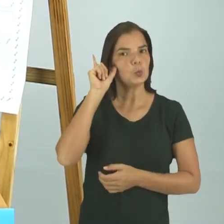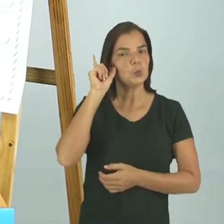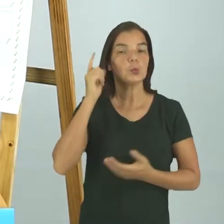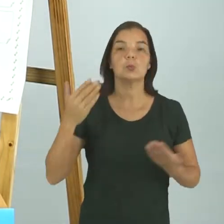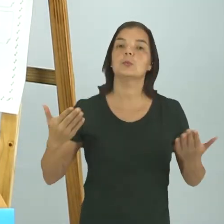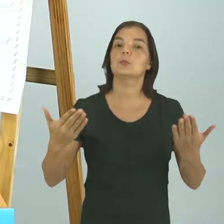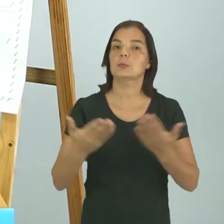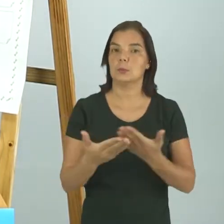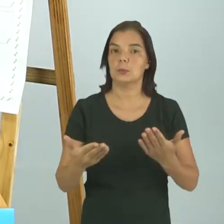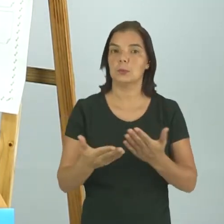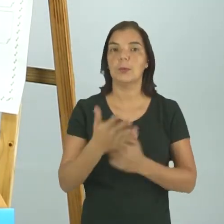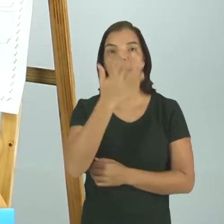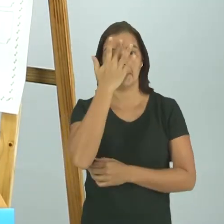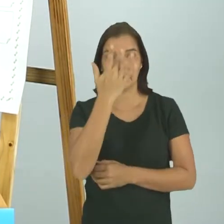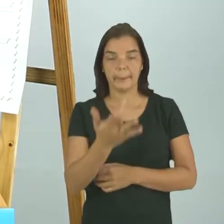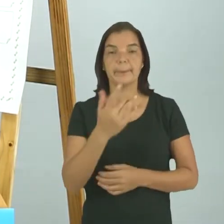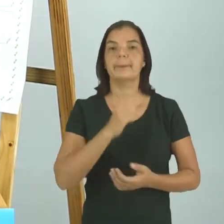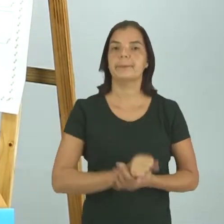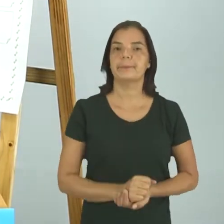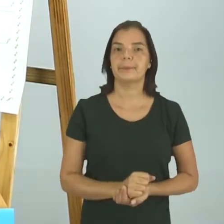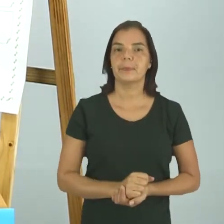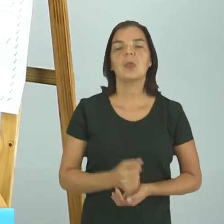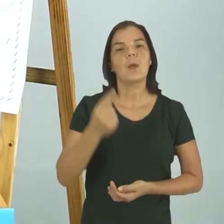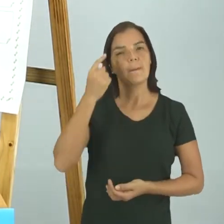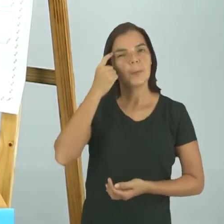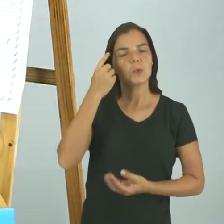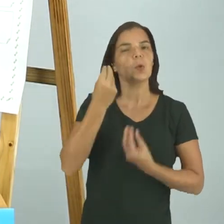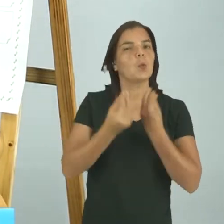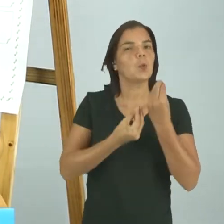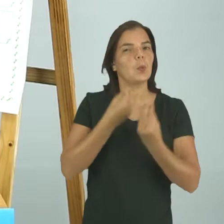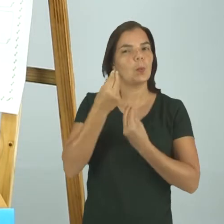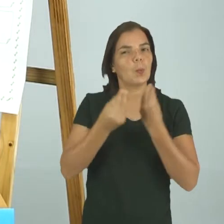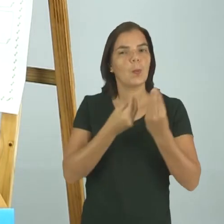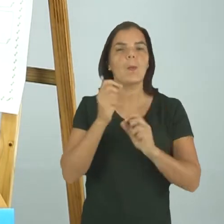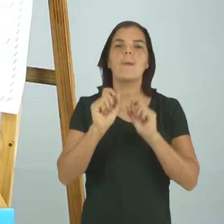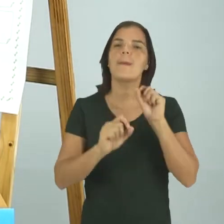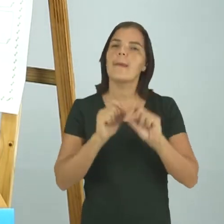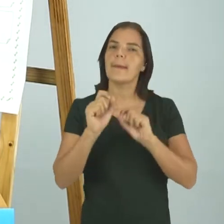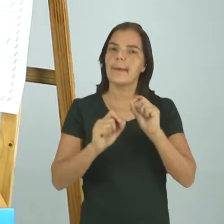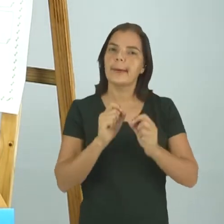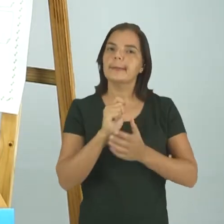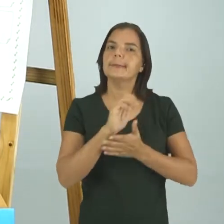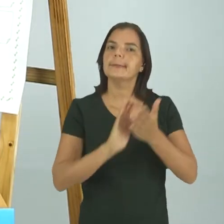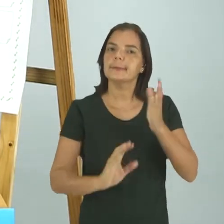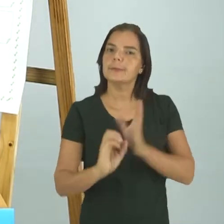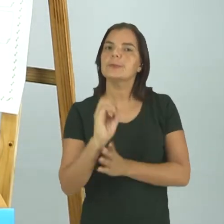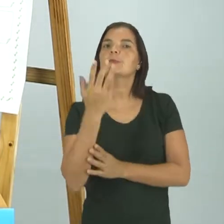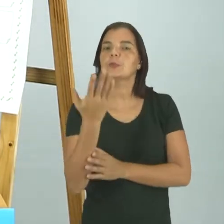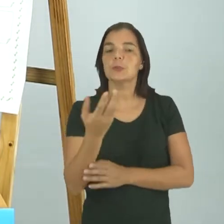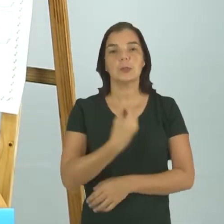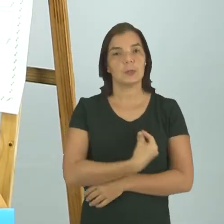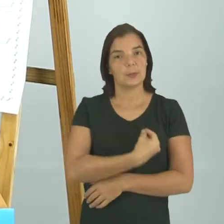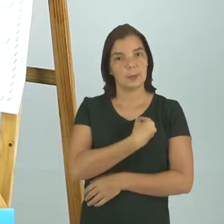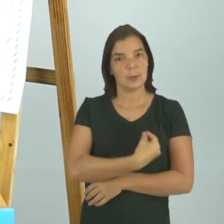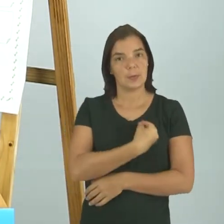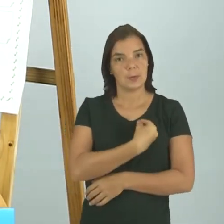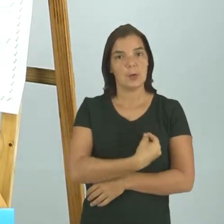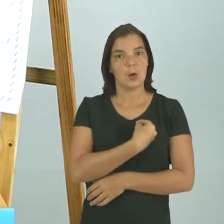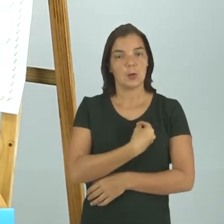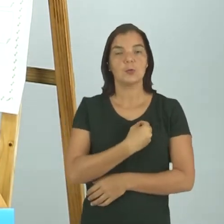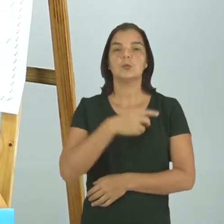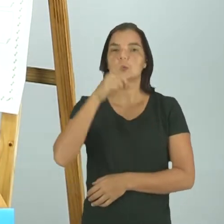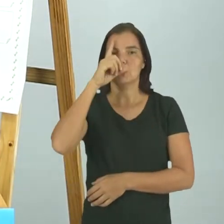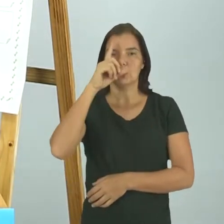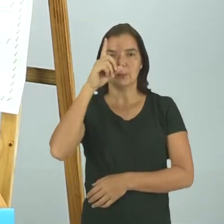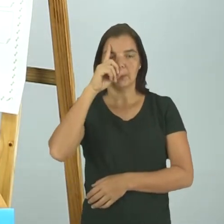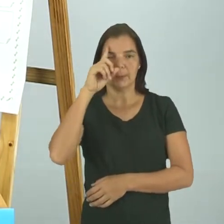no hoje e no amanhã. Pensando como essas atividades, como se dão esses acontecimentos na nossa vida